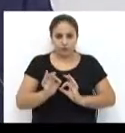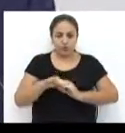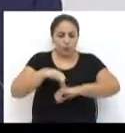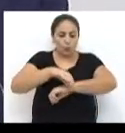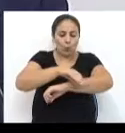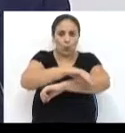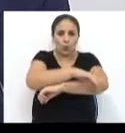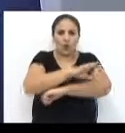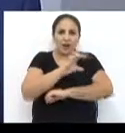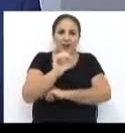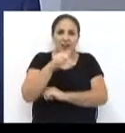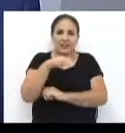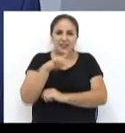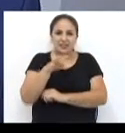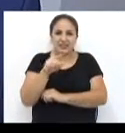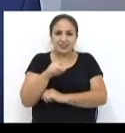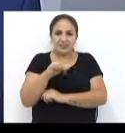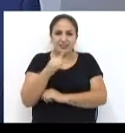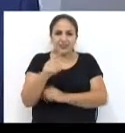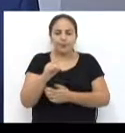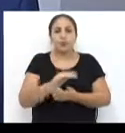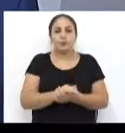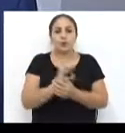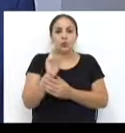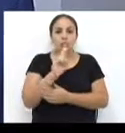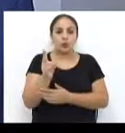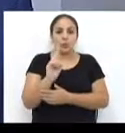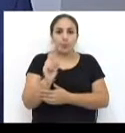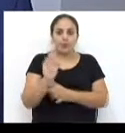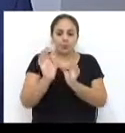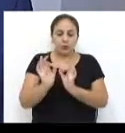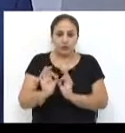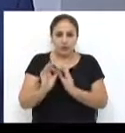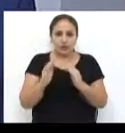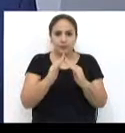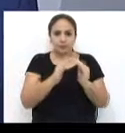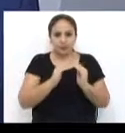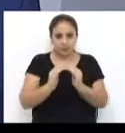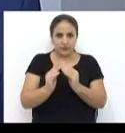de canalização. O chamado Projeto Habitacional Promorar, né?